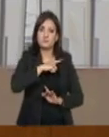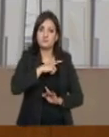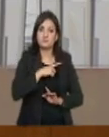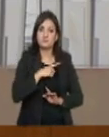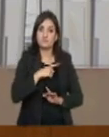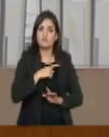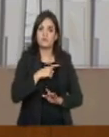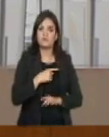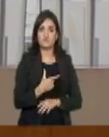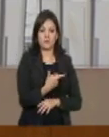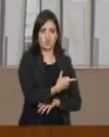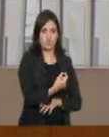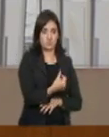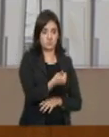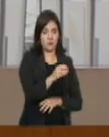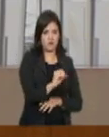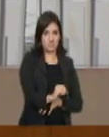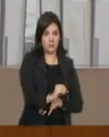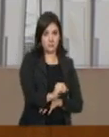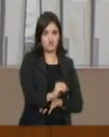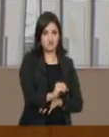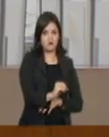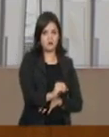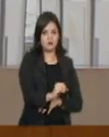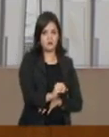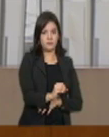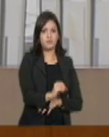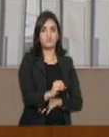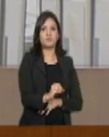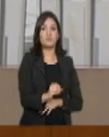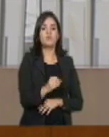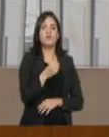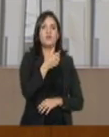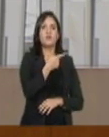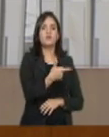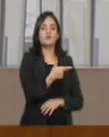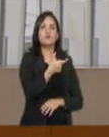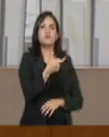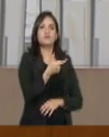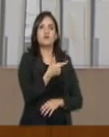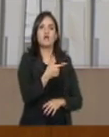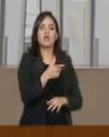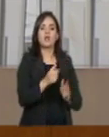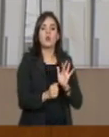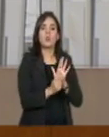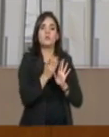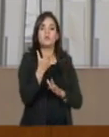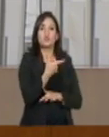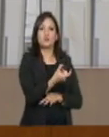de 2010, 2036, para, no ano de 2019,